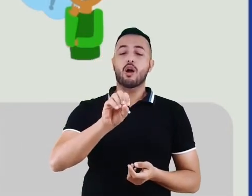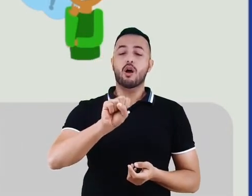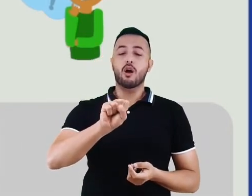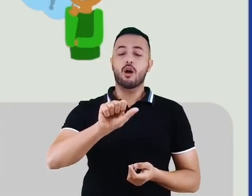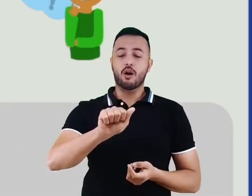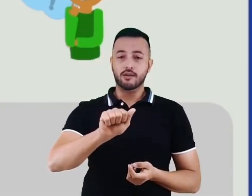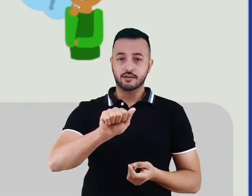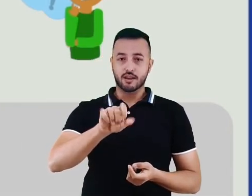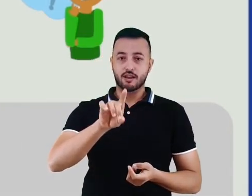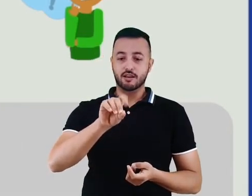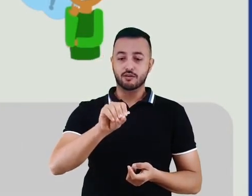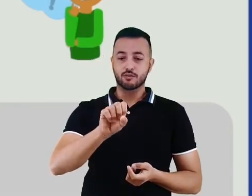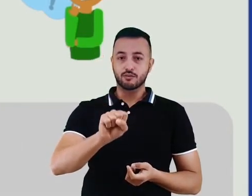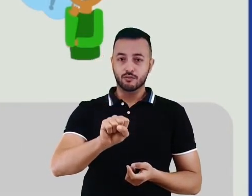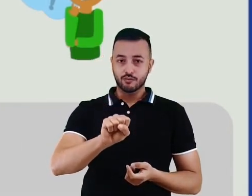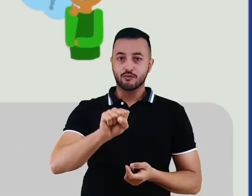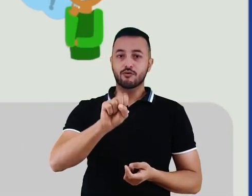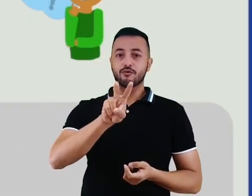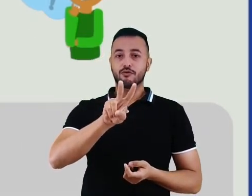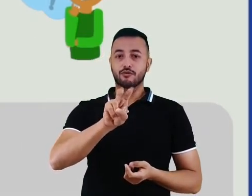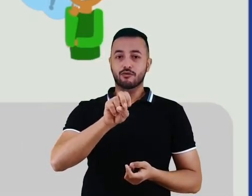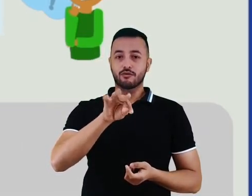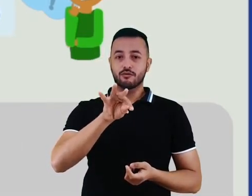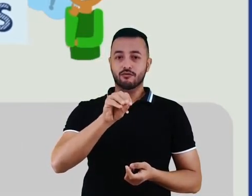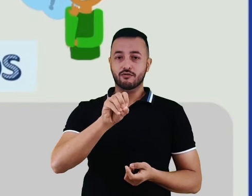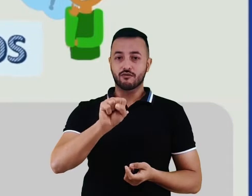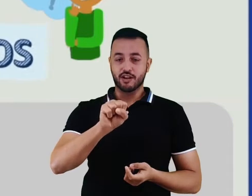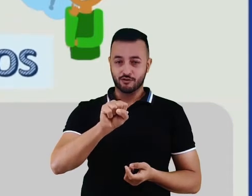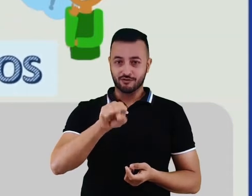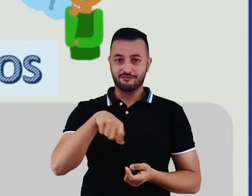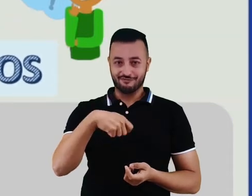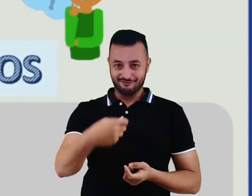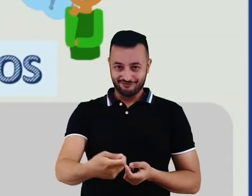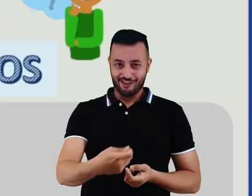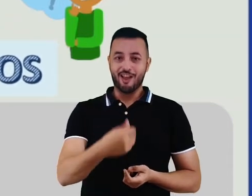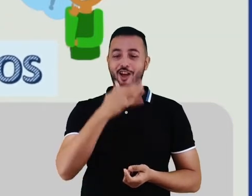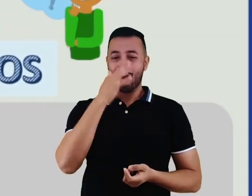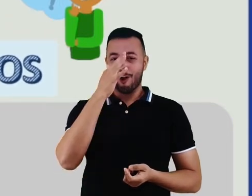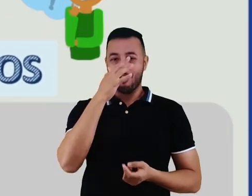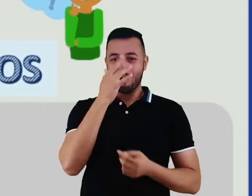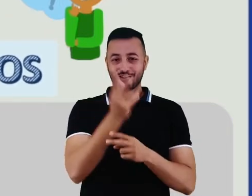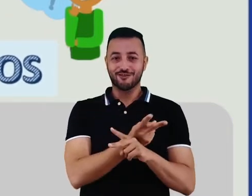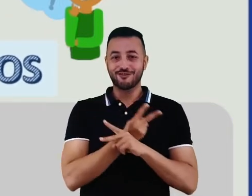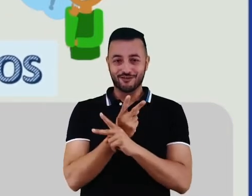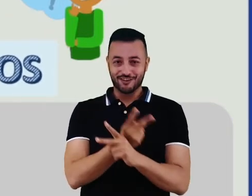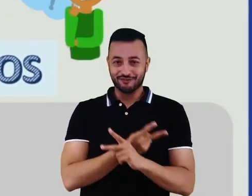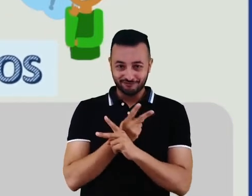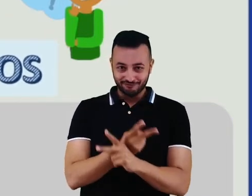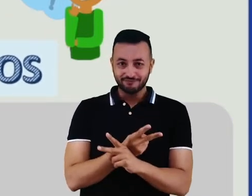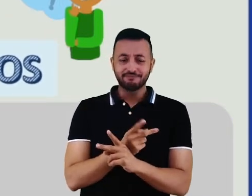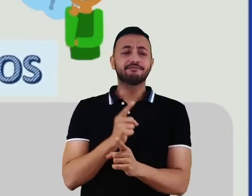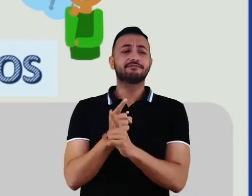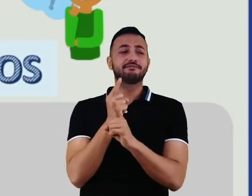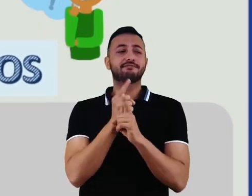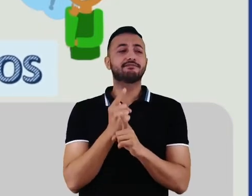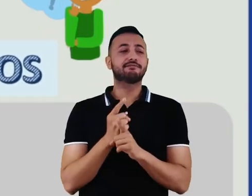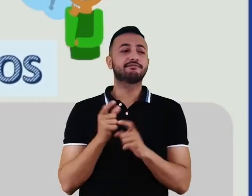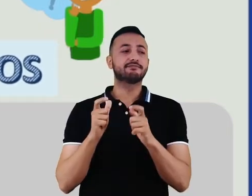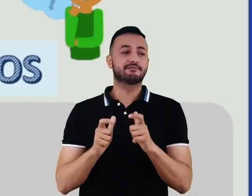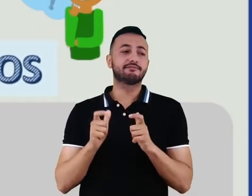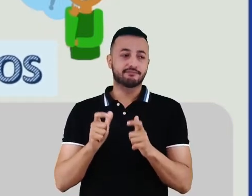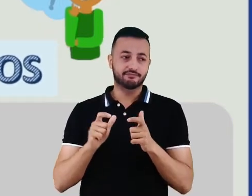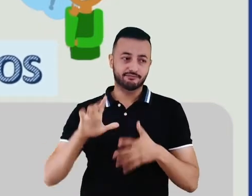dos Ventos. Isso mesmo. A Rosa dos Ventos. A gente encontra ela, por exemplo,